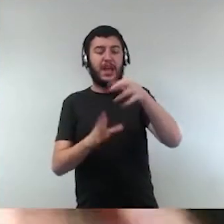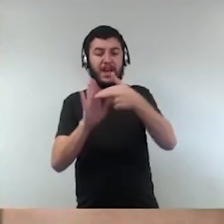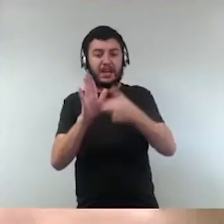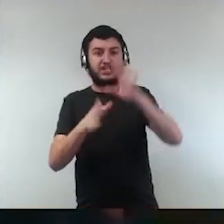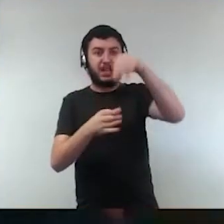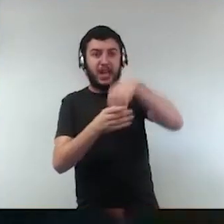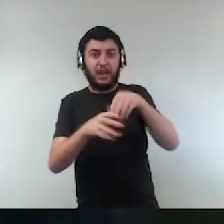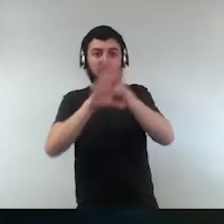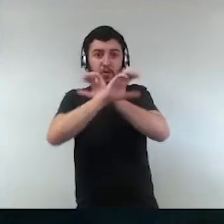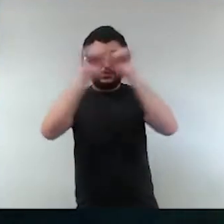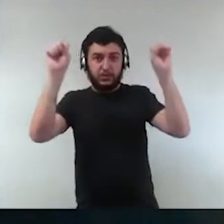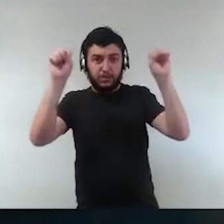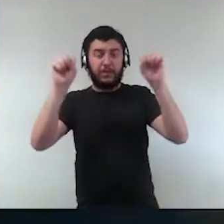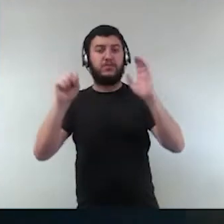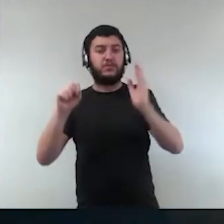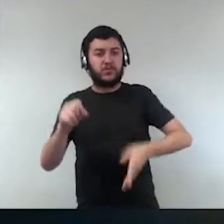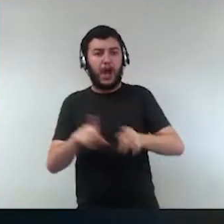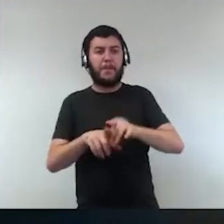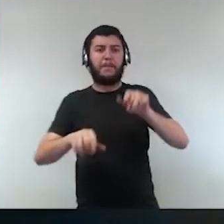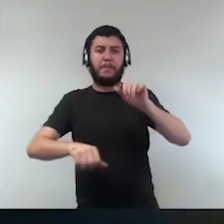se adaptar a